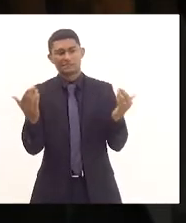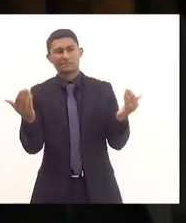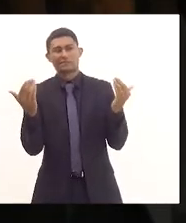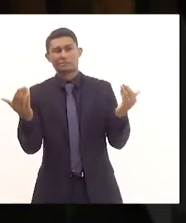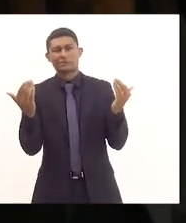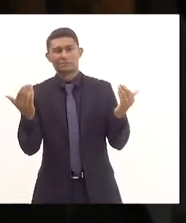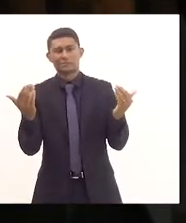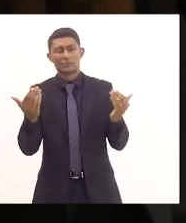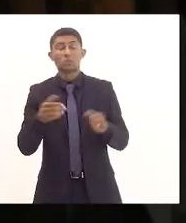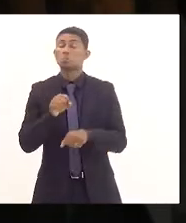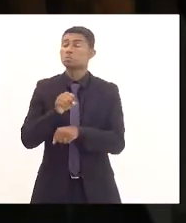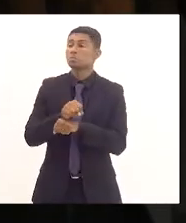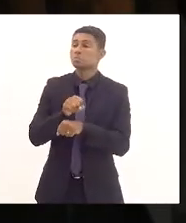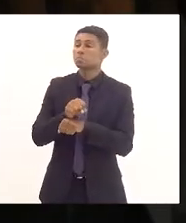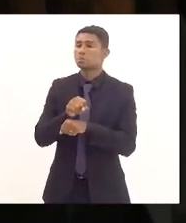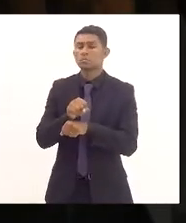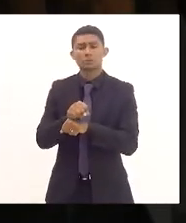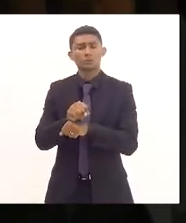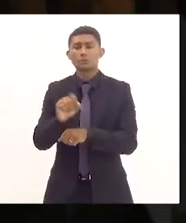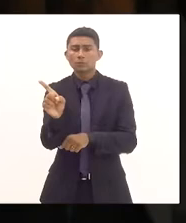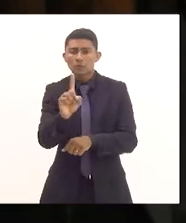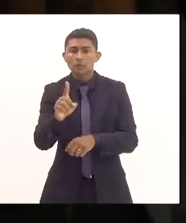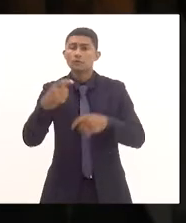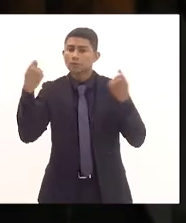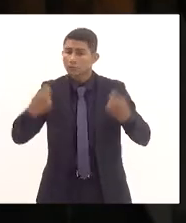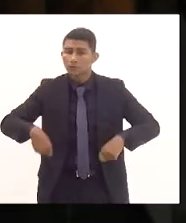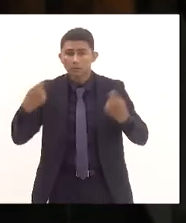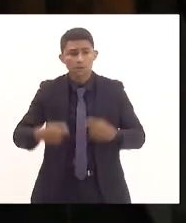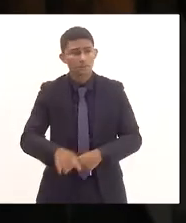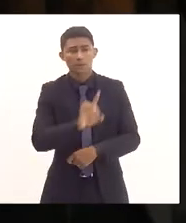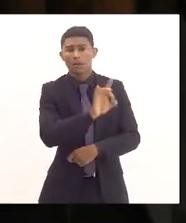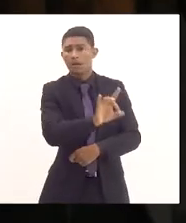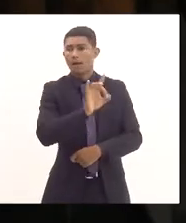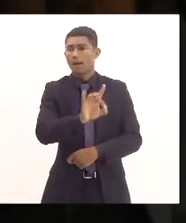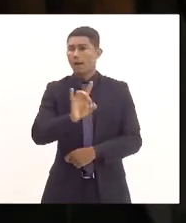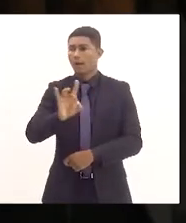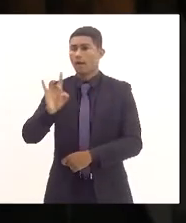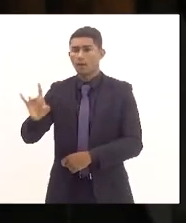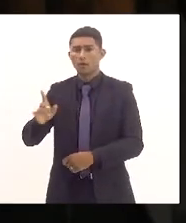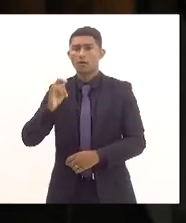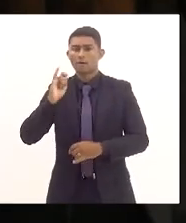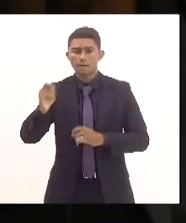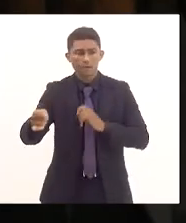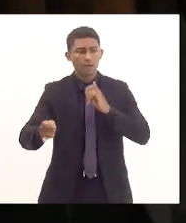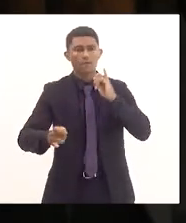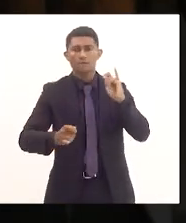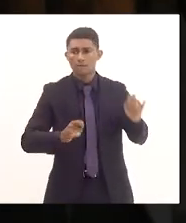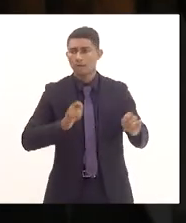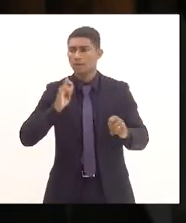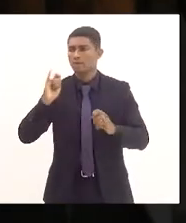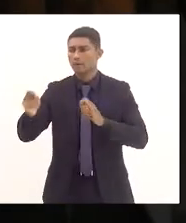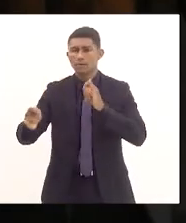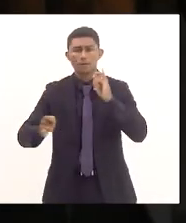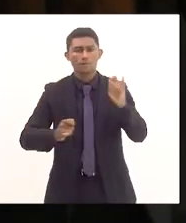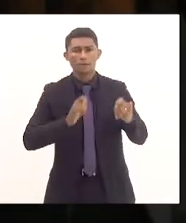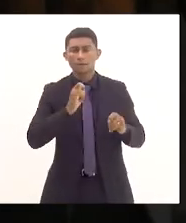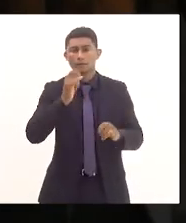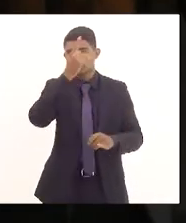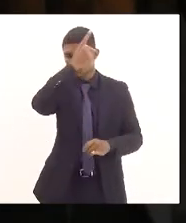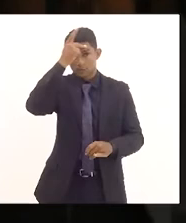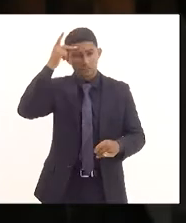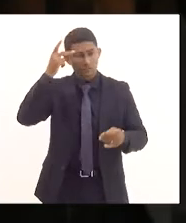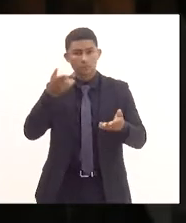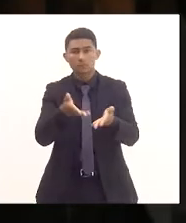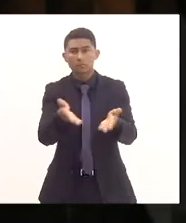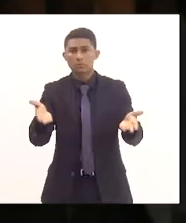procurado ele tem que comunicar individualmente que as pessoas tomem ciência que